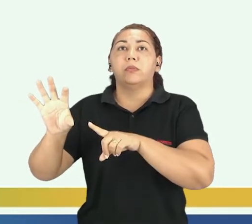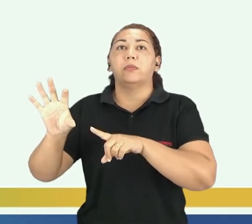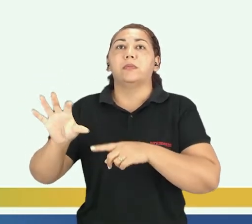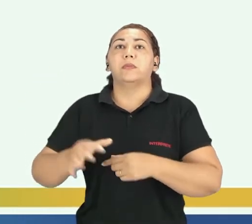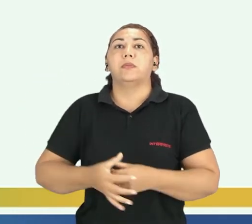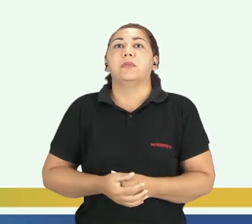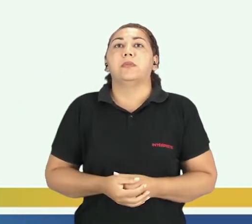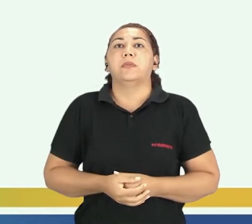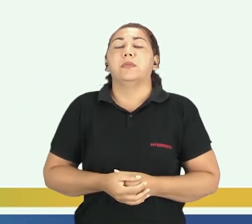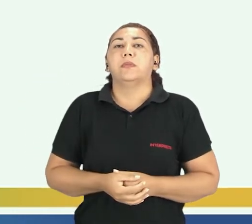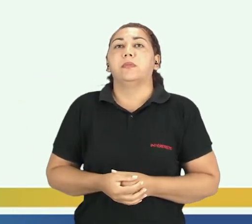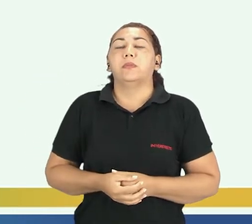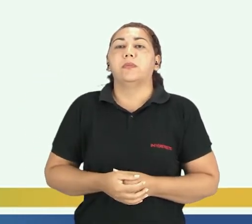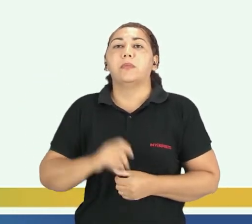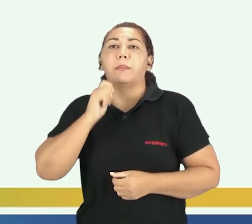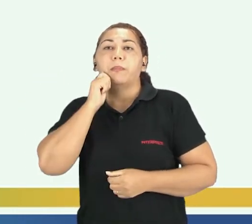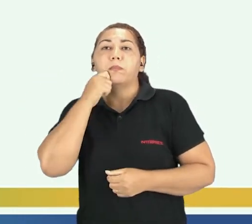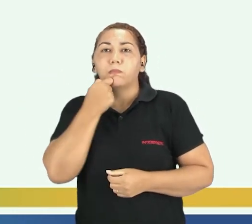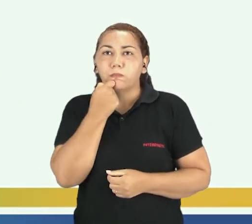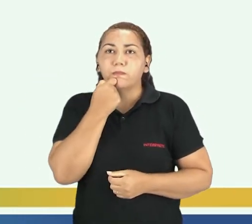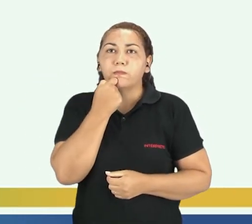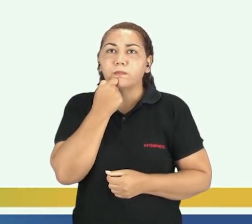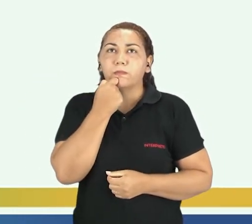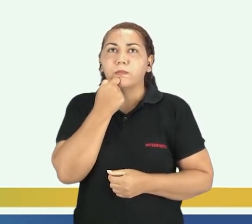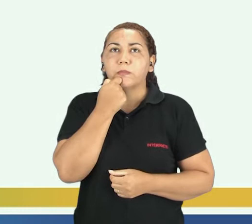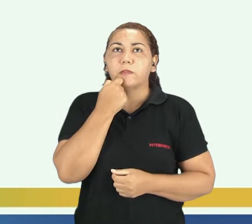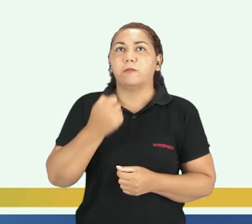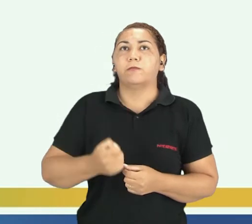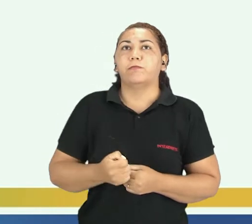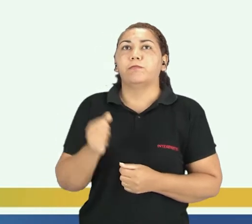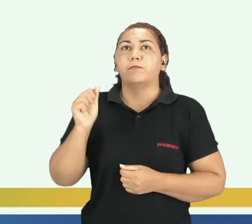Ó. Aí tem aqui, ó, pão aguado,